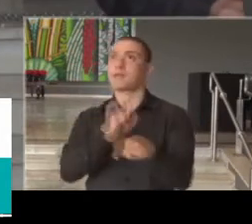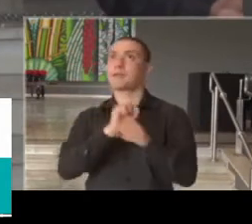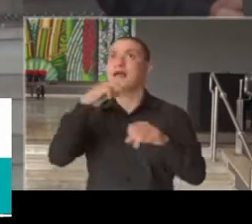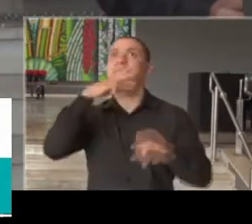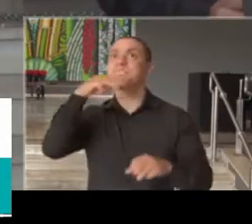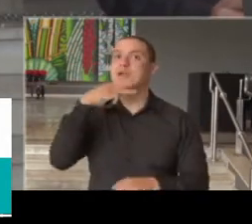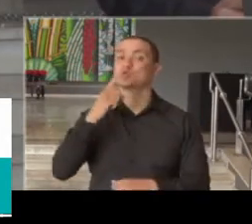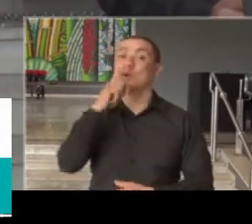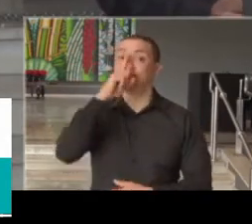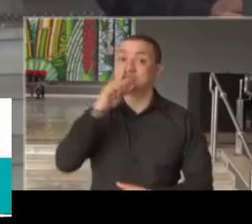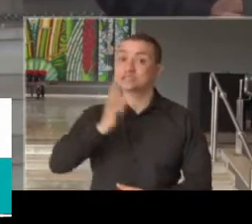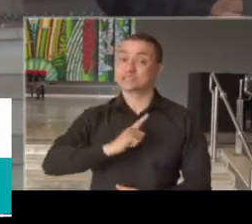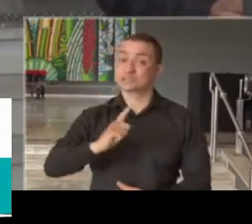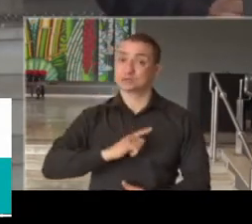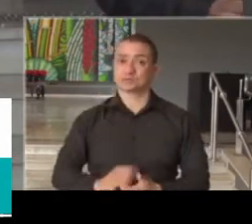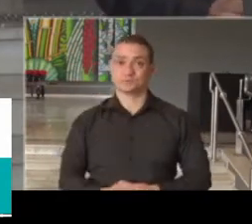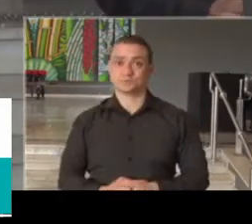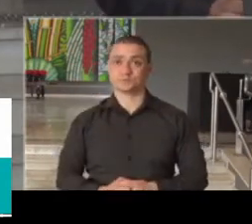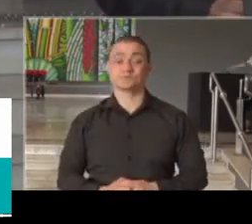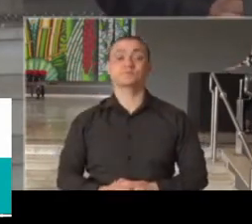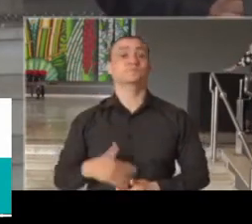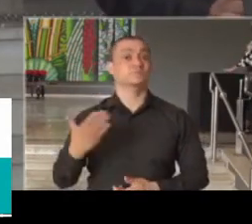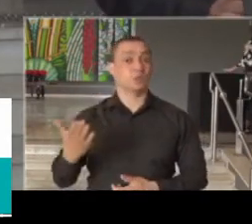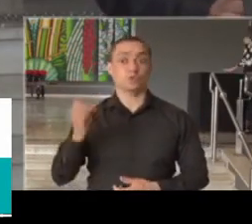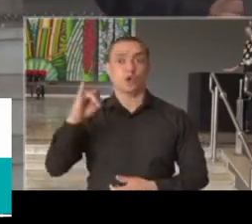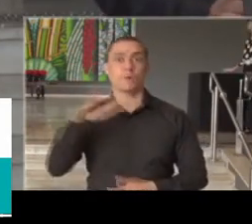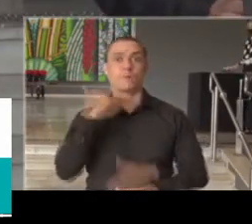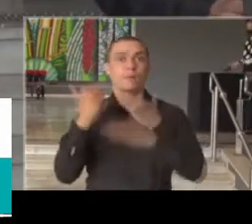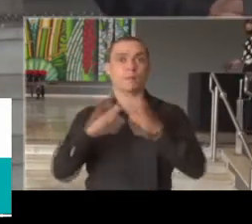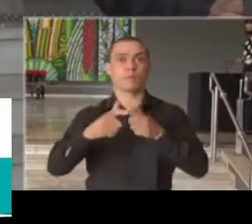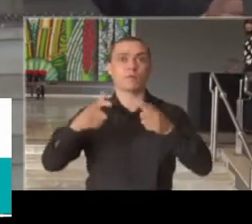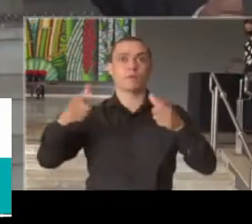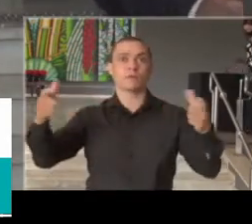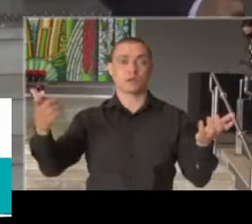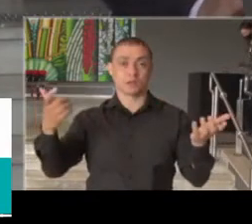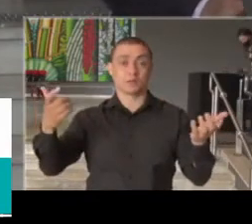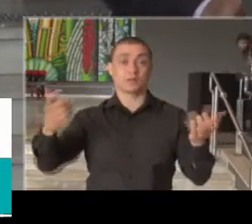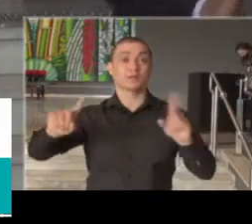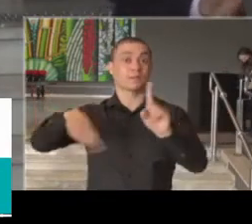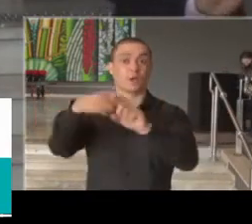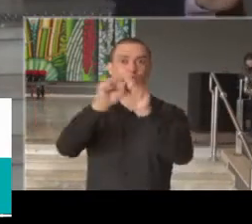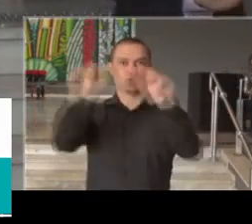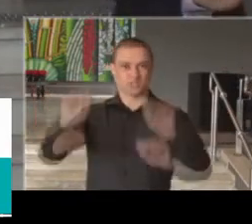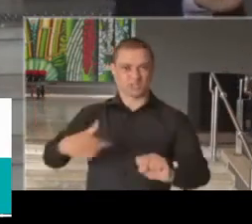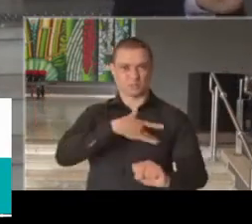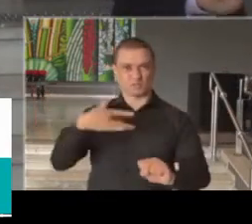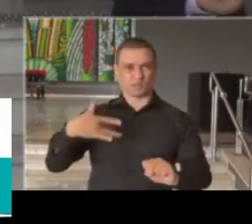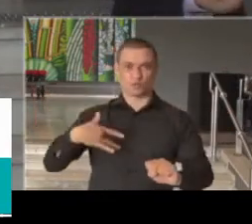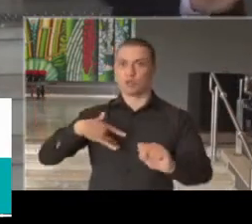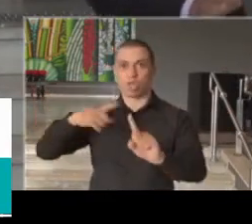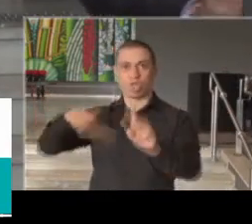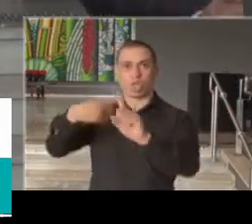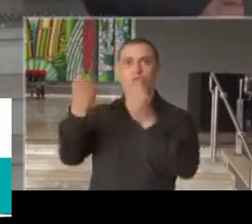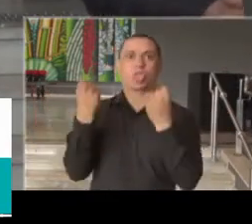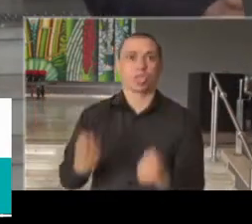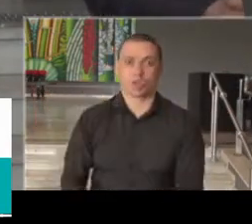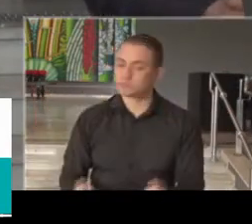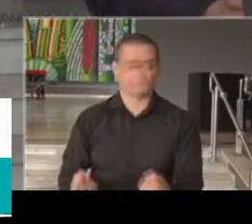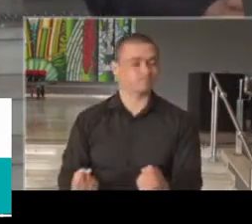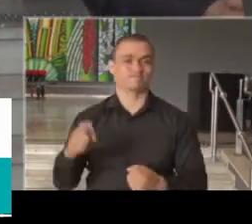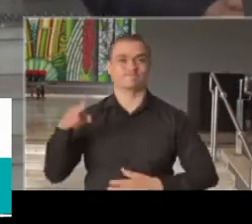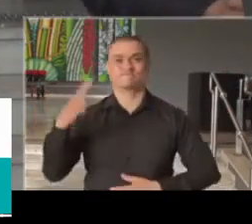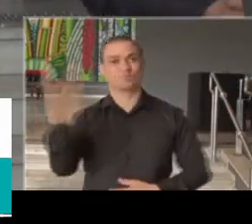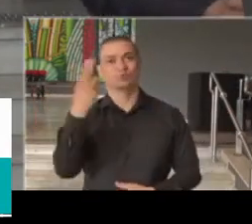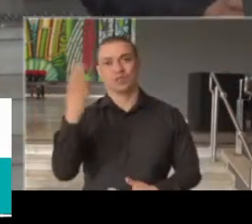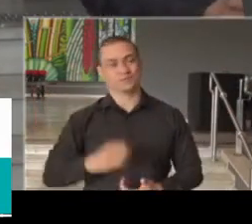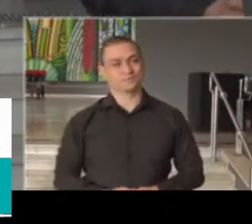nossa população. É aumentar a mortalidade, é sobrecarregar o nosso sistema de saúde, nós não podemos que isso